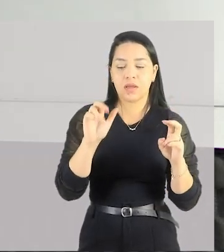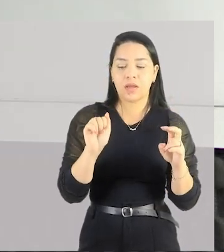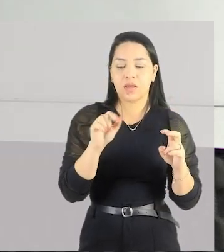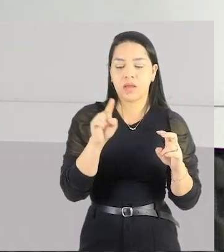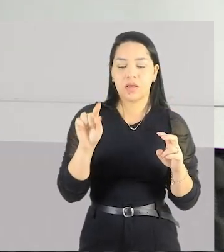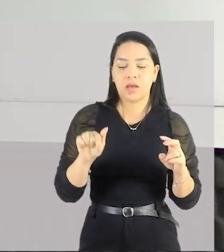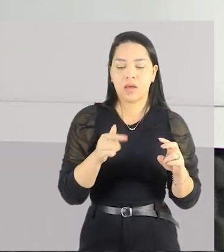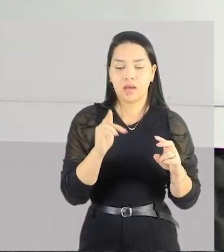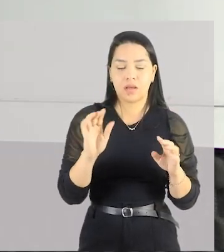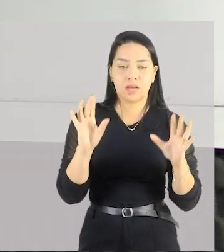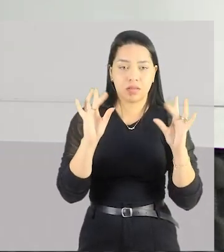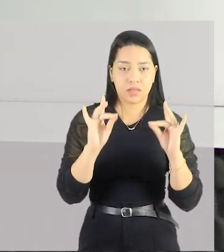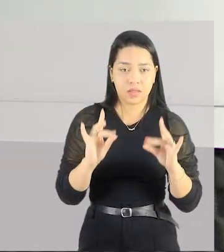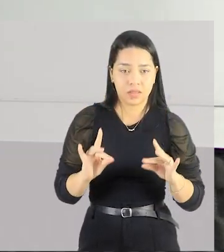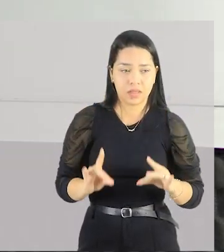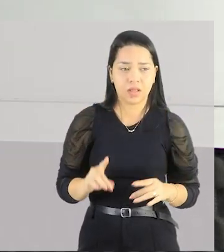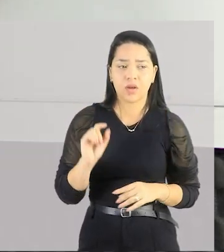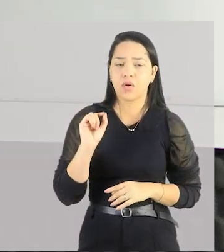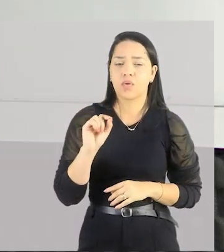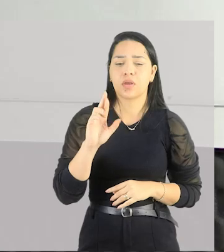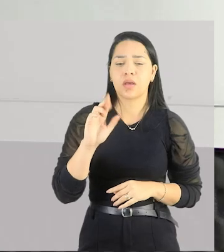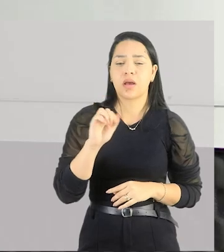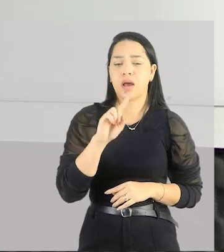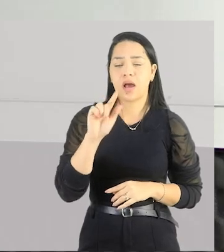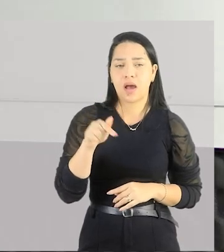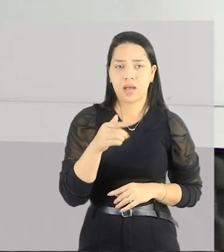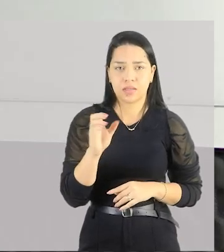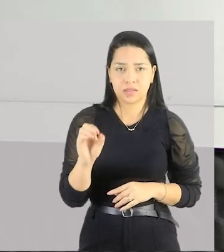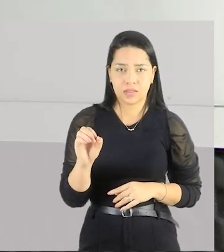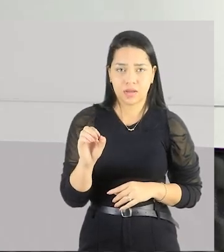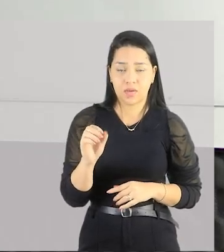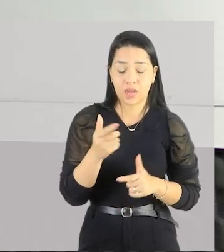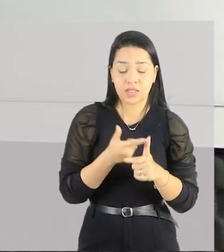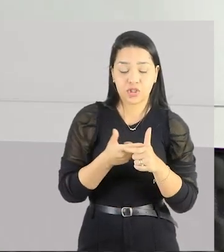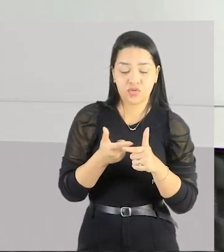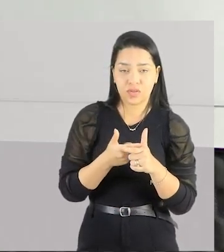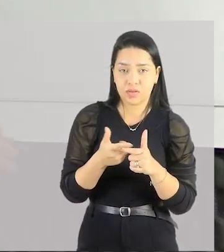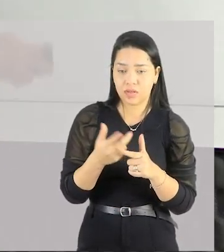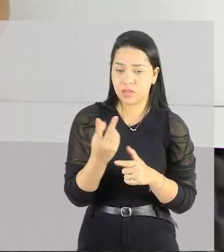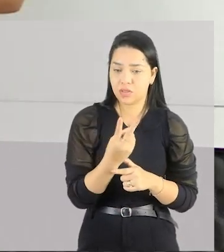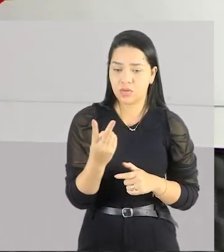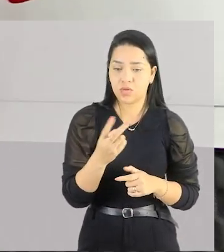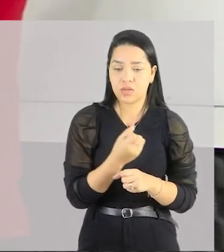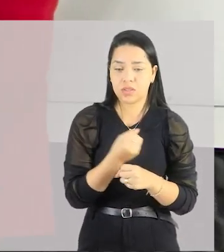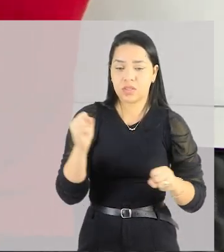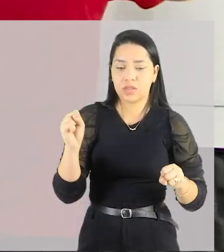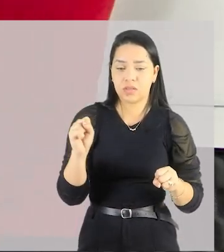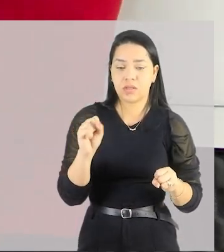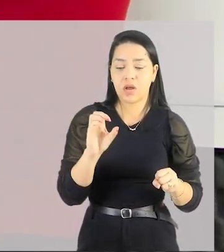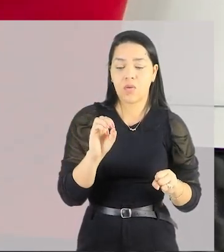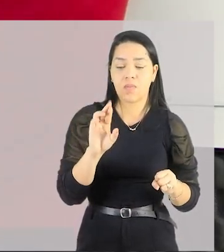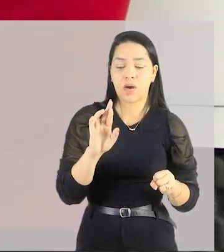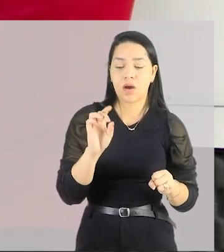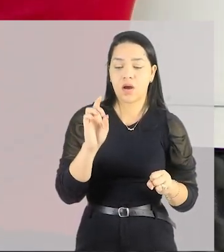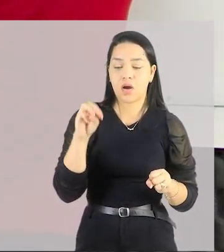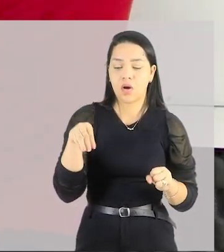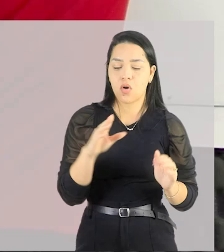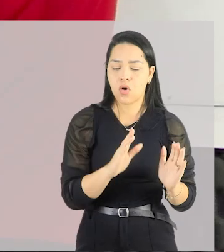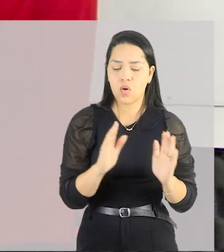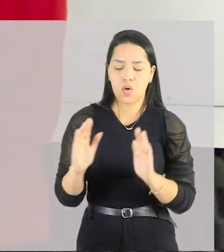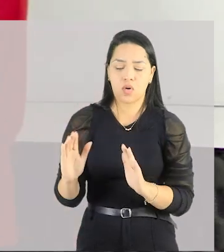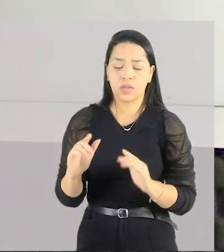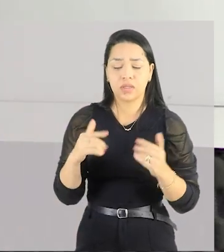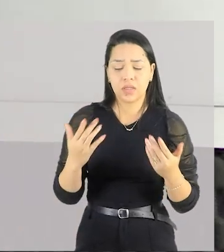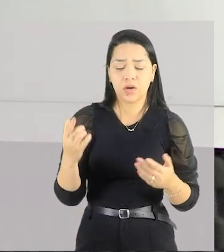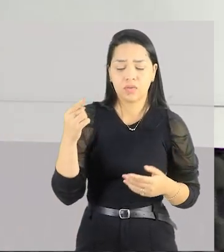E detalhe, né? O que é razão? É a divisão entre duas grandezas em uma determinada ordem. Então, bem